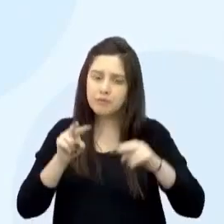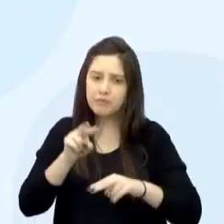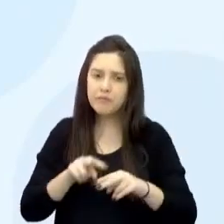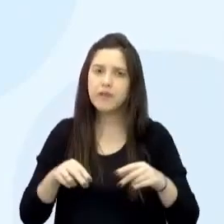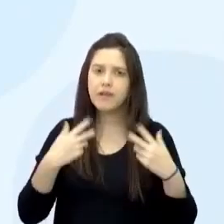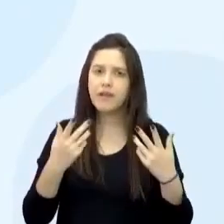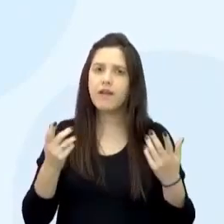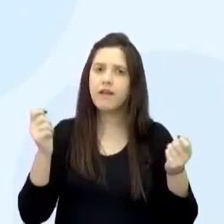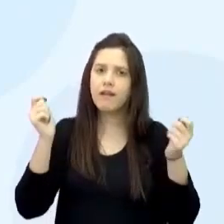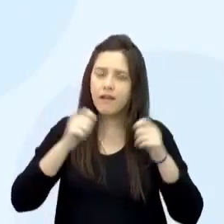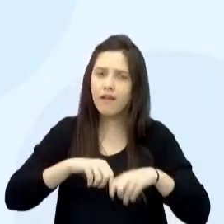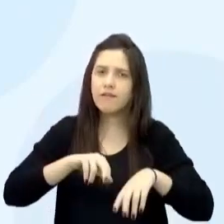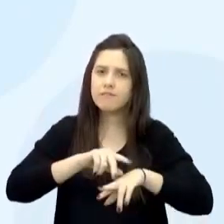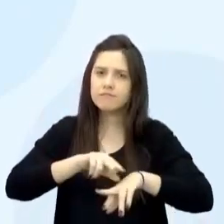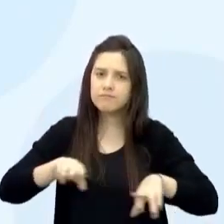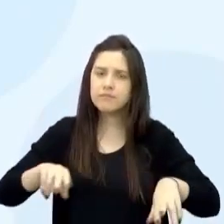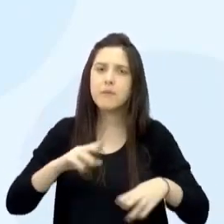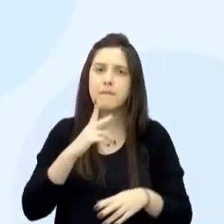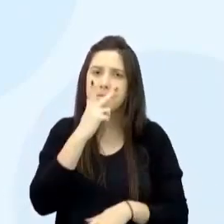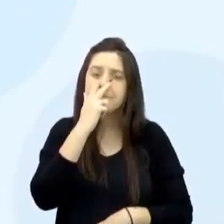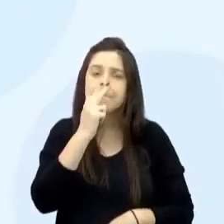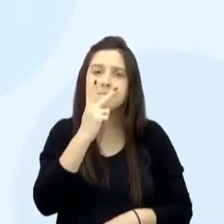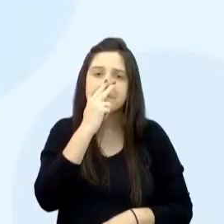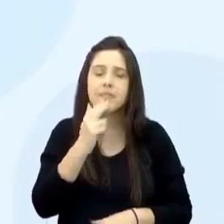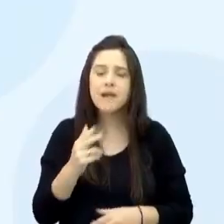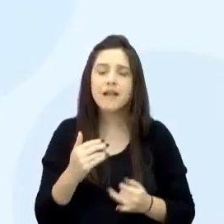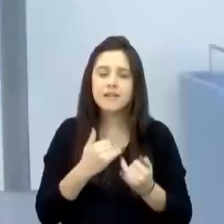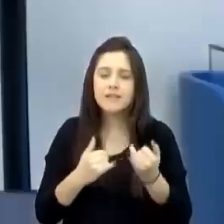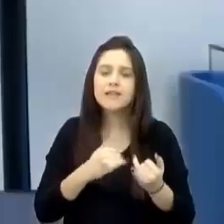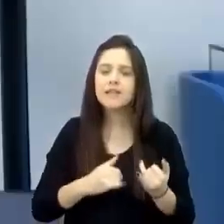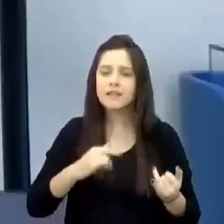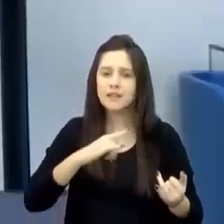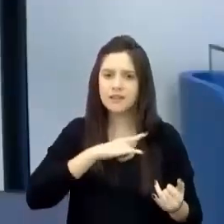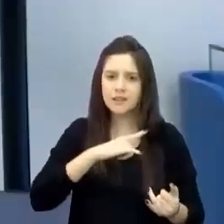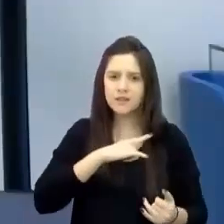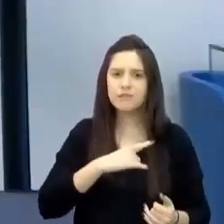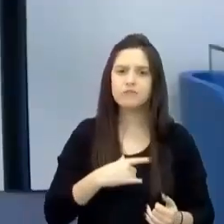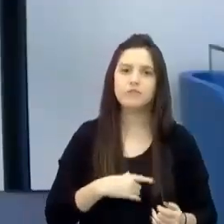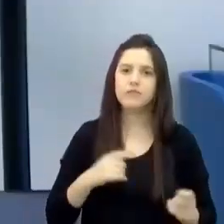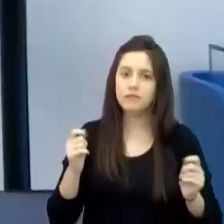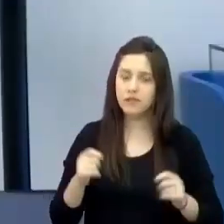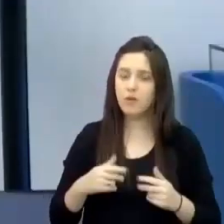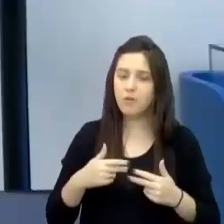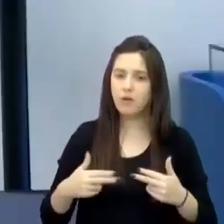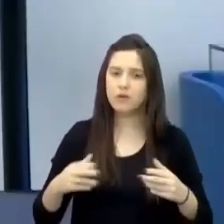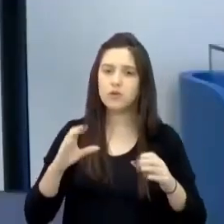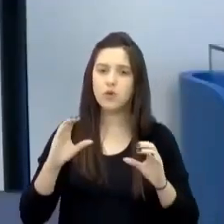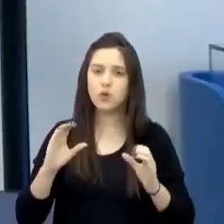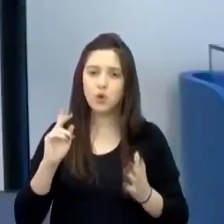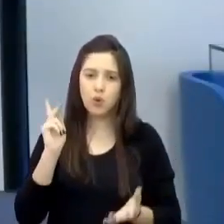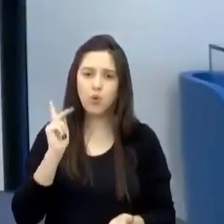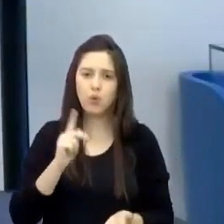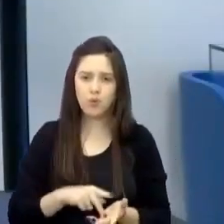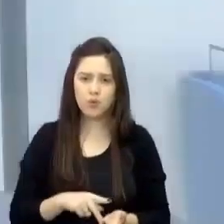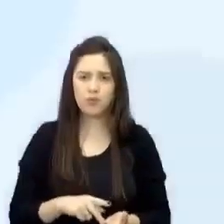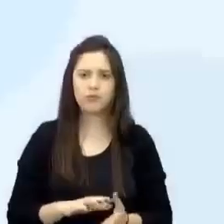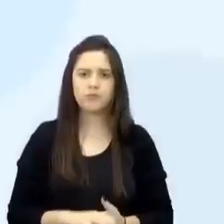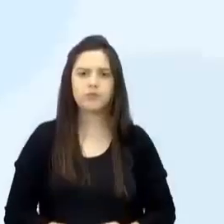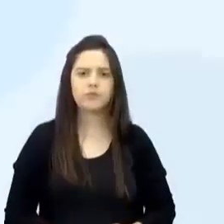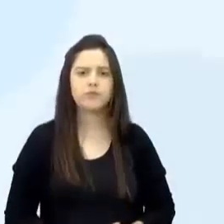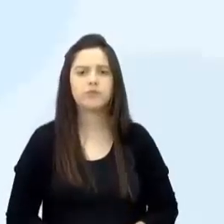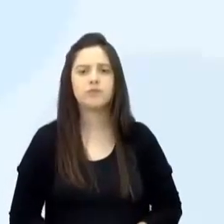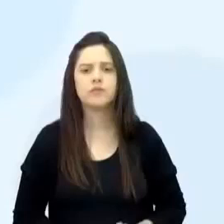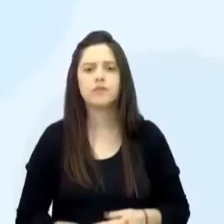A gente sabe que tem, mas faz de conta que não existe. E é isso que não é uma coisa correta, né? Implícita em cada produto que